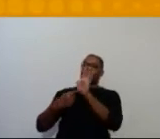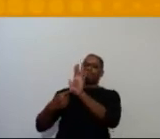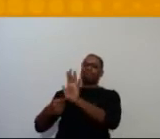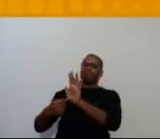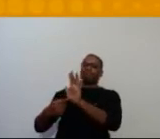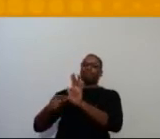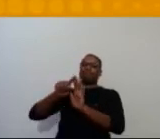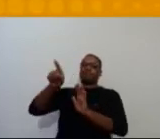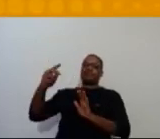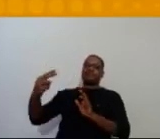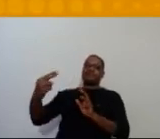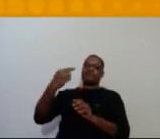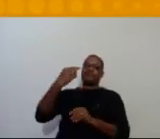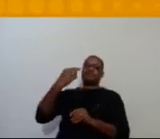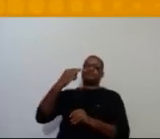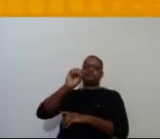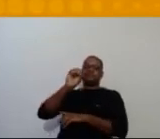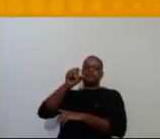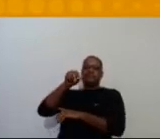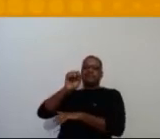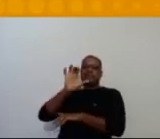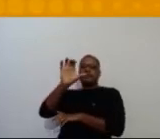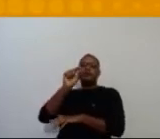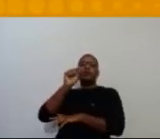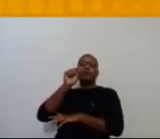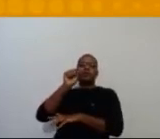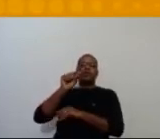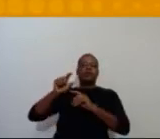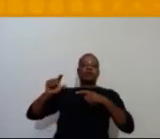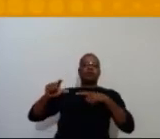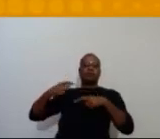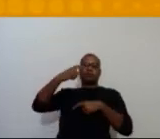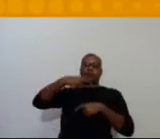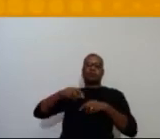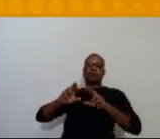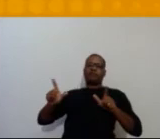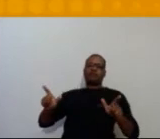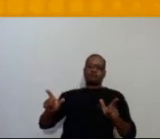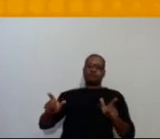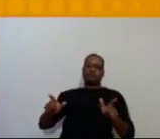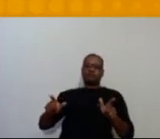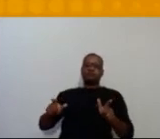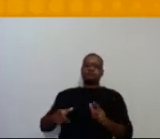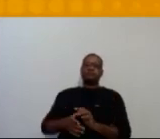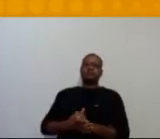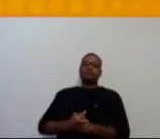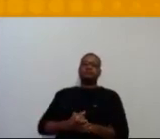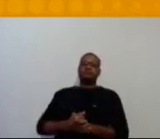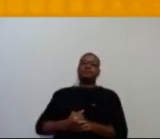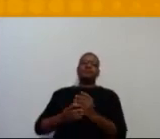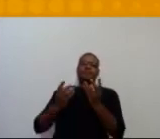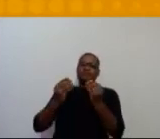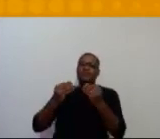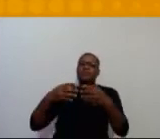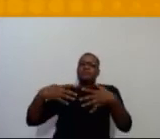nos distinguir nesse mercado, que é um mercado realmente muito agressivo e muito competitivo.